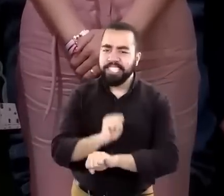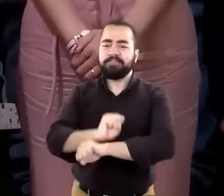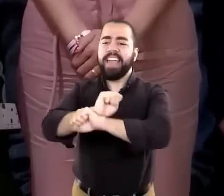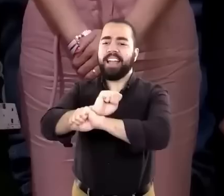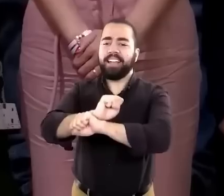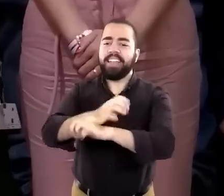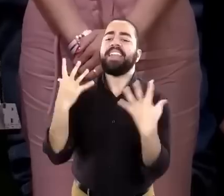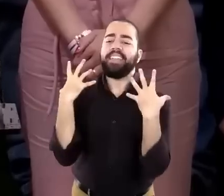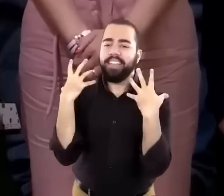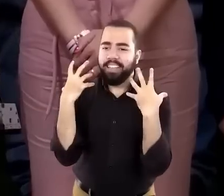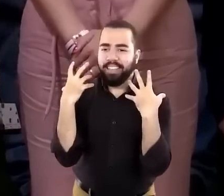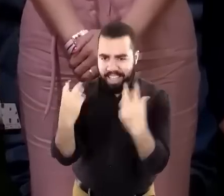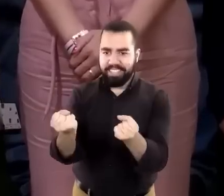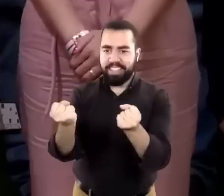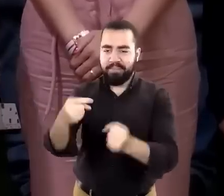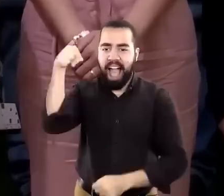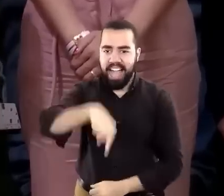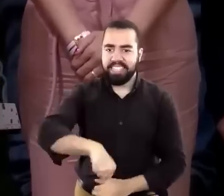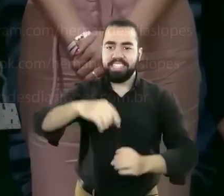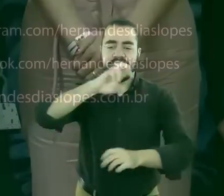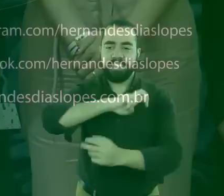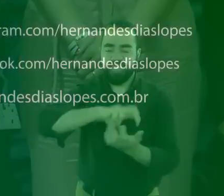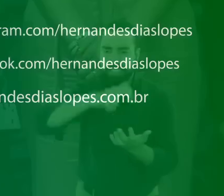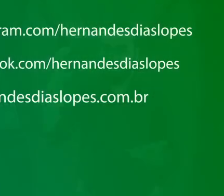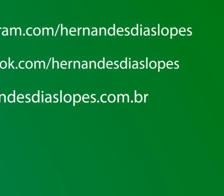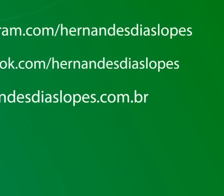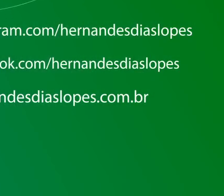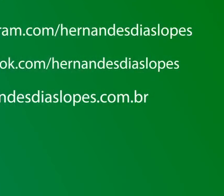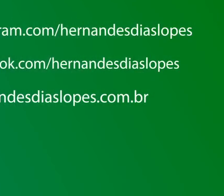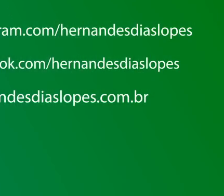esperamos nesta manhã, neste dia, para o louvor da glória de Deus.